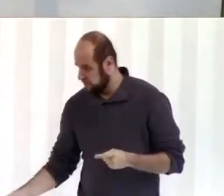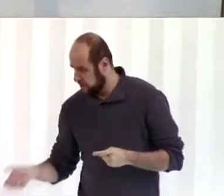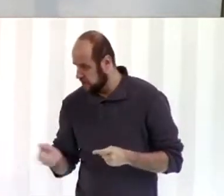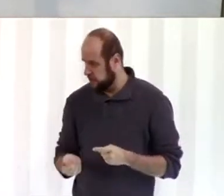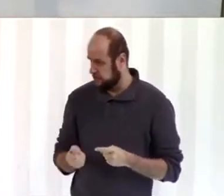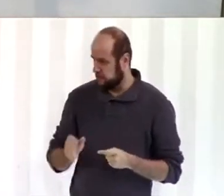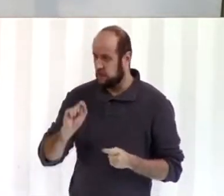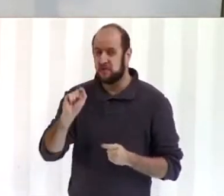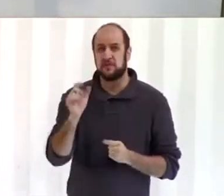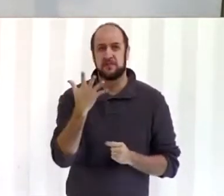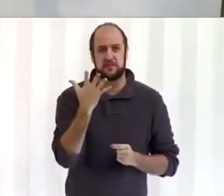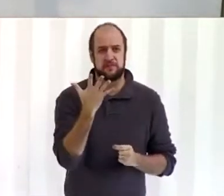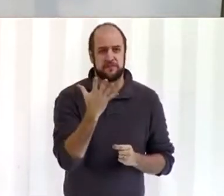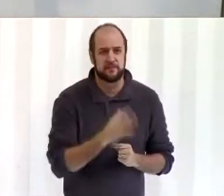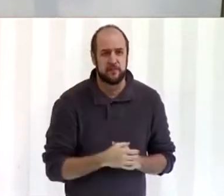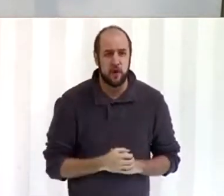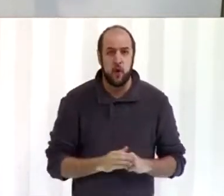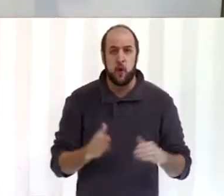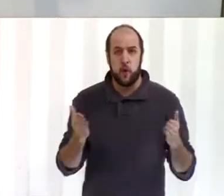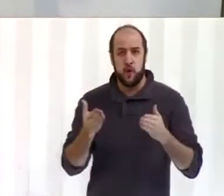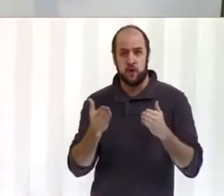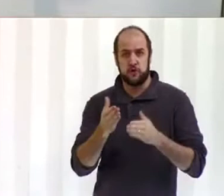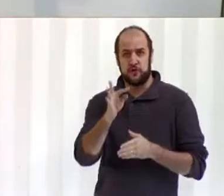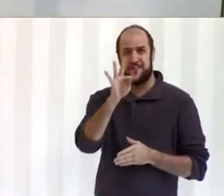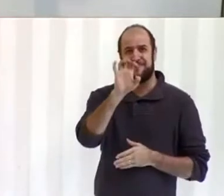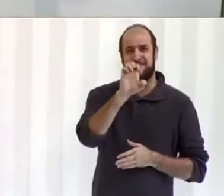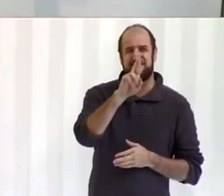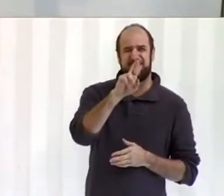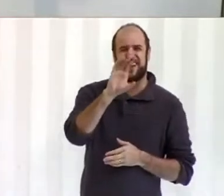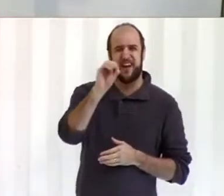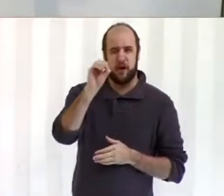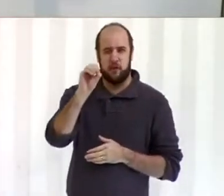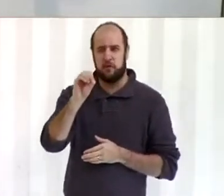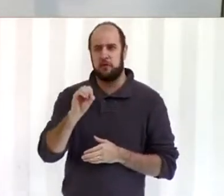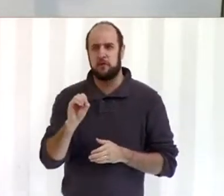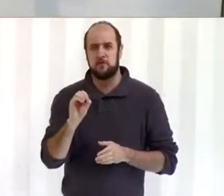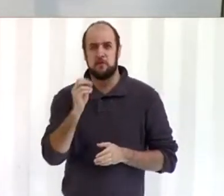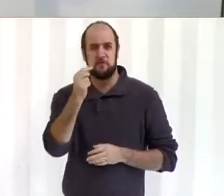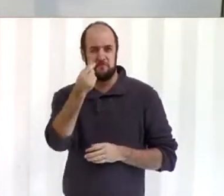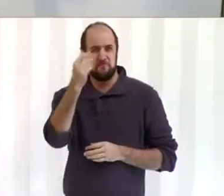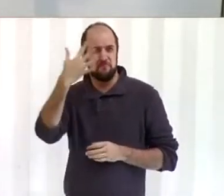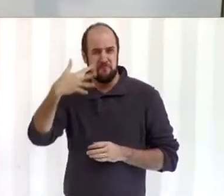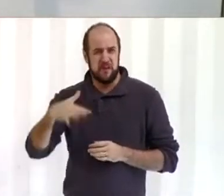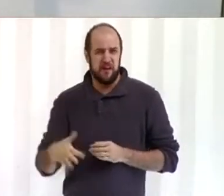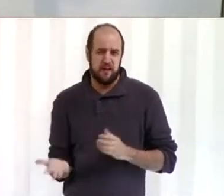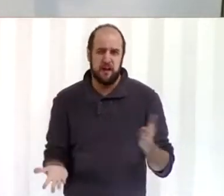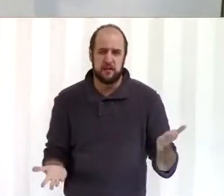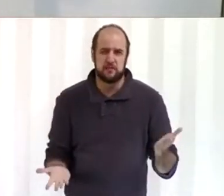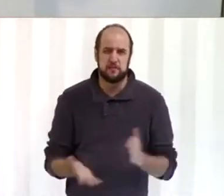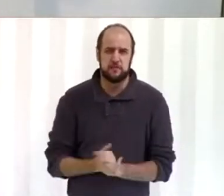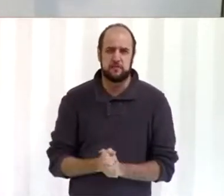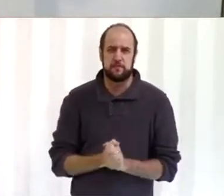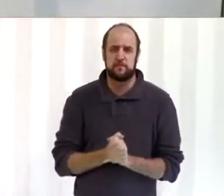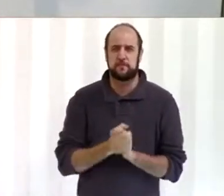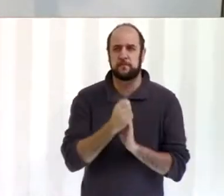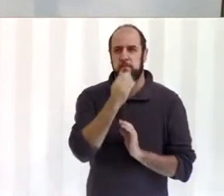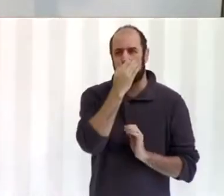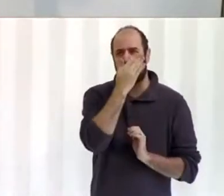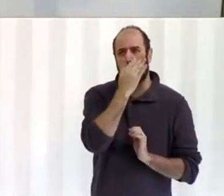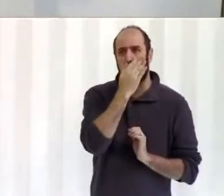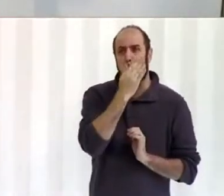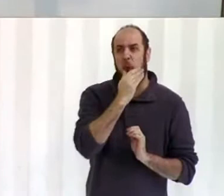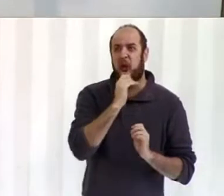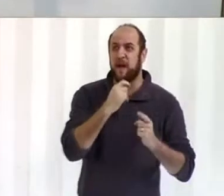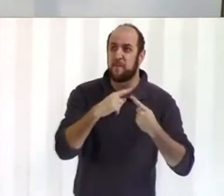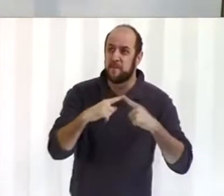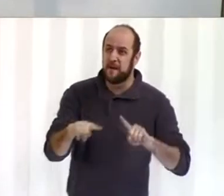O ferro hoje ele é muito barato. Para nós hoje, na nossa sociedade, no século XXI, o ferro é muito barato.